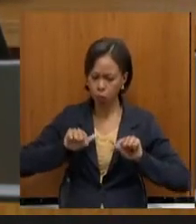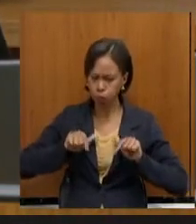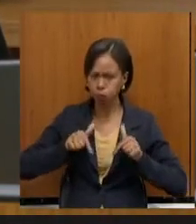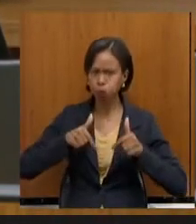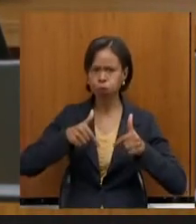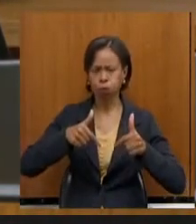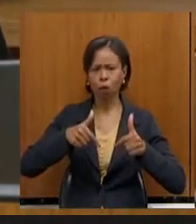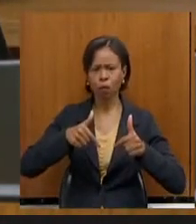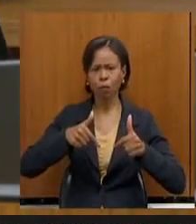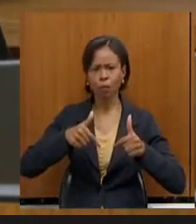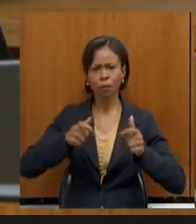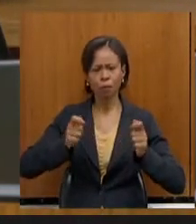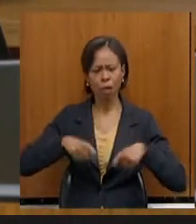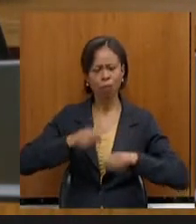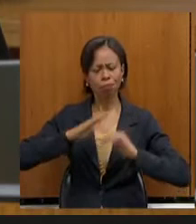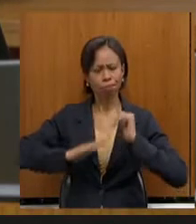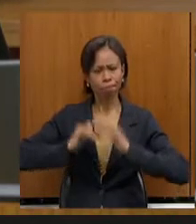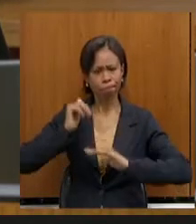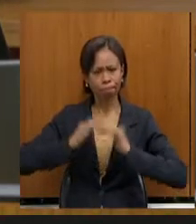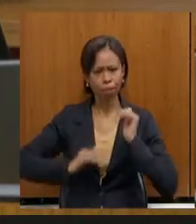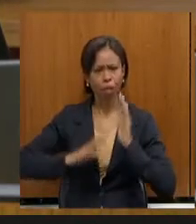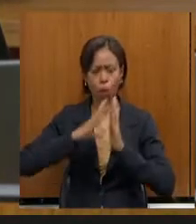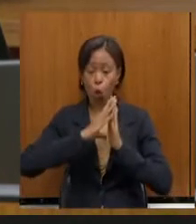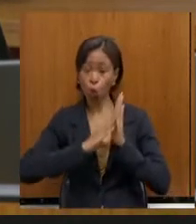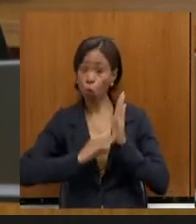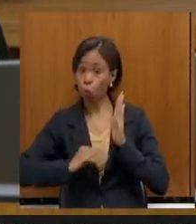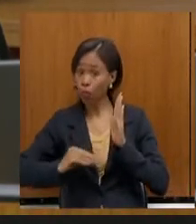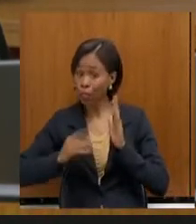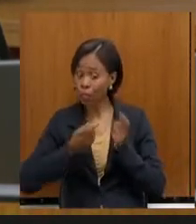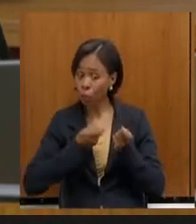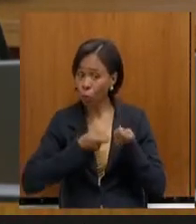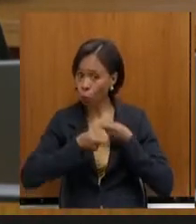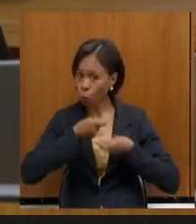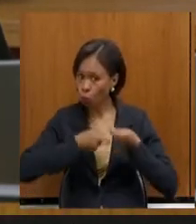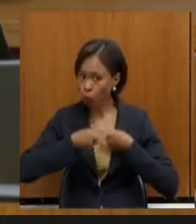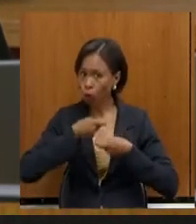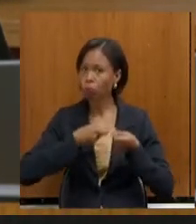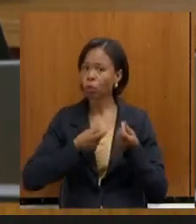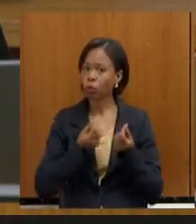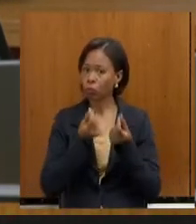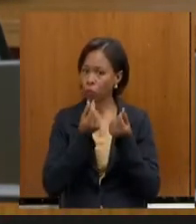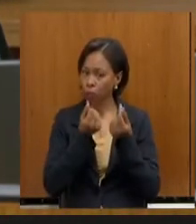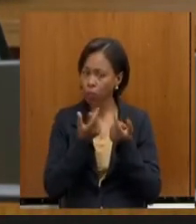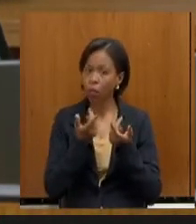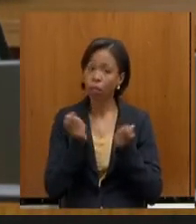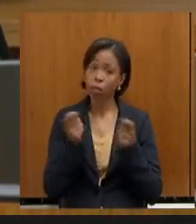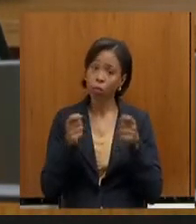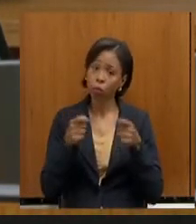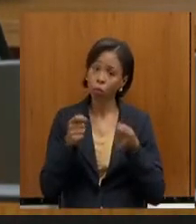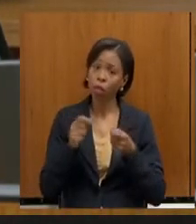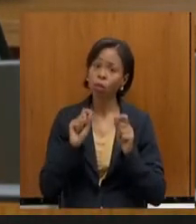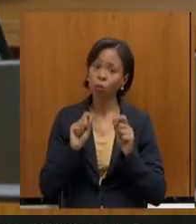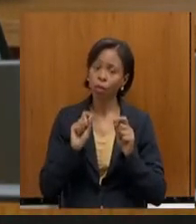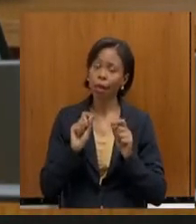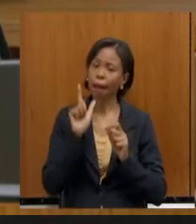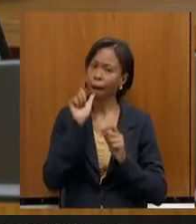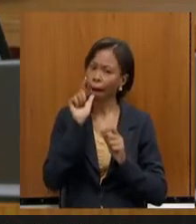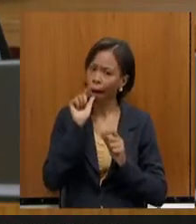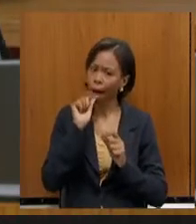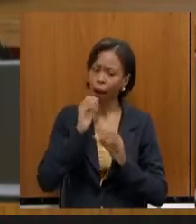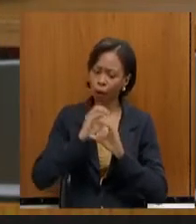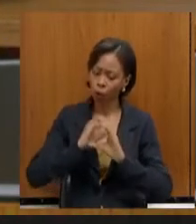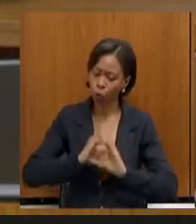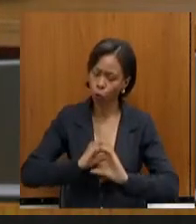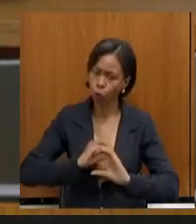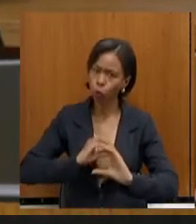tentação de modelagem econômica e financeira e que pudesse de fato viabilizar a água esgoto e